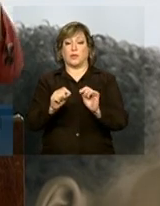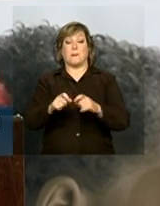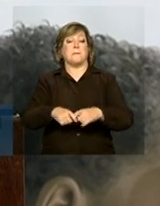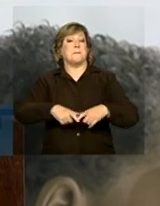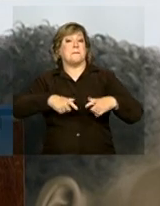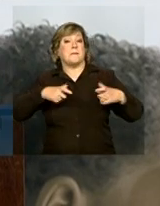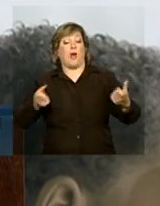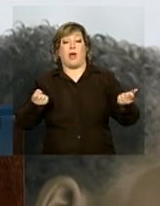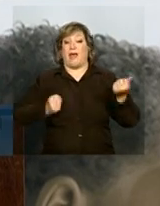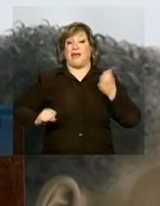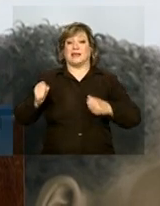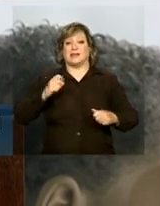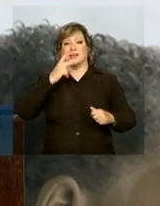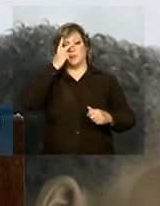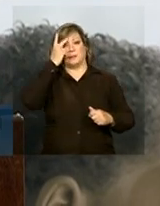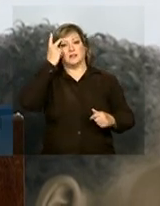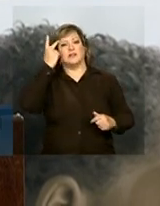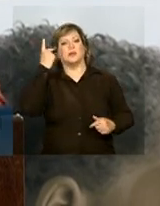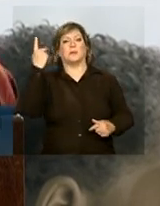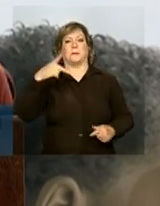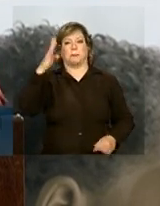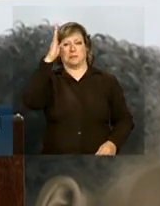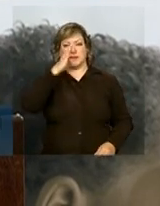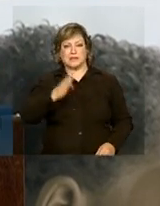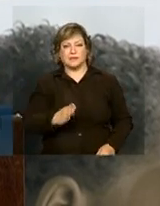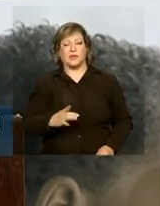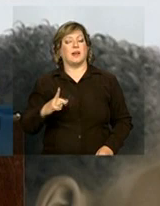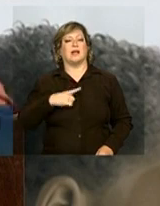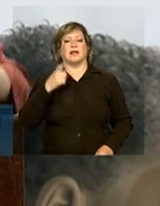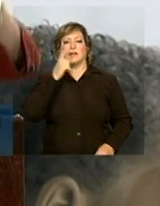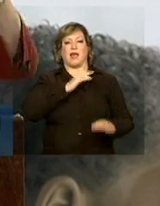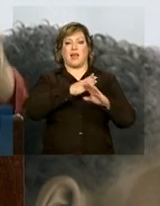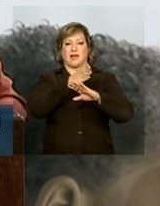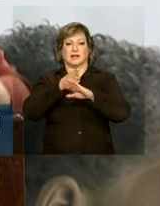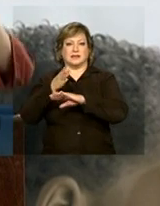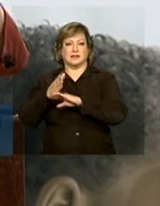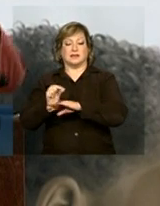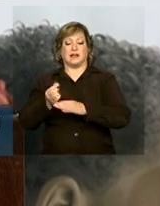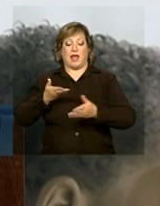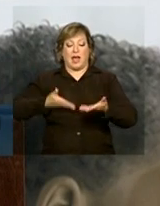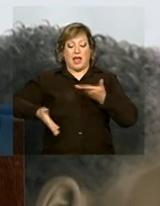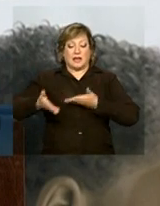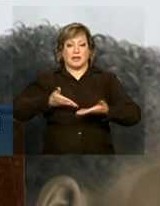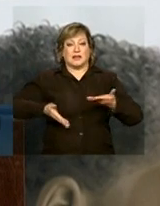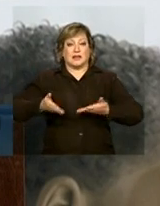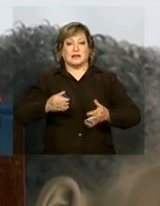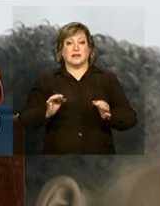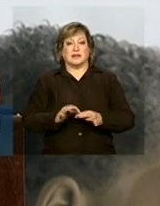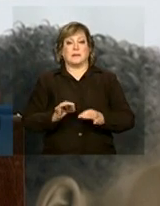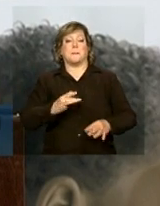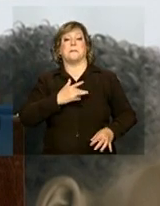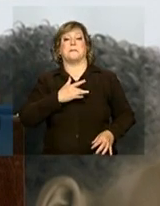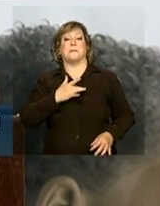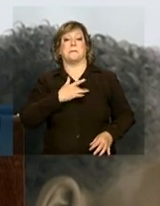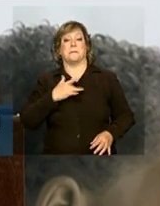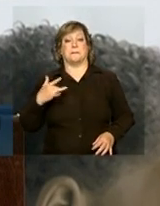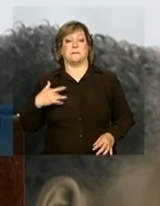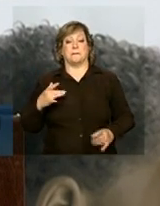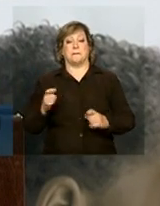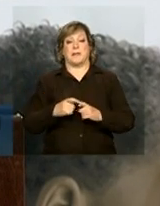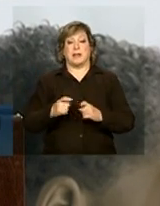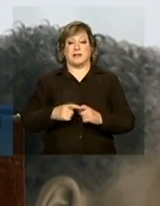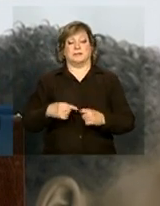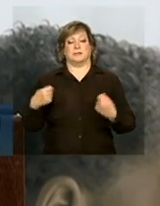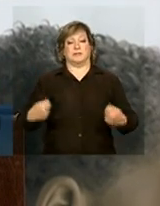maior anseio da população brasileira é ter acesso a um atendimento médico e que esse